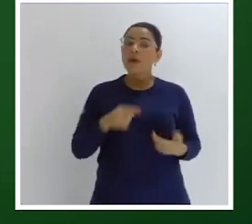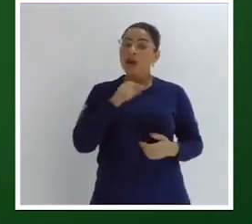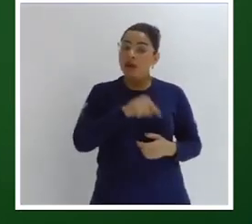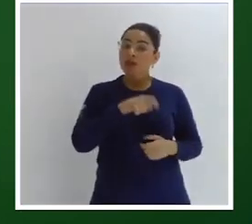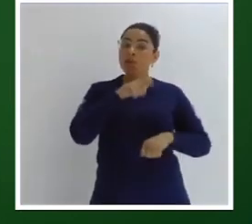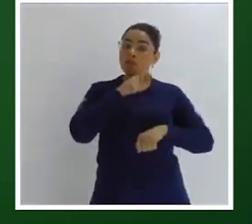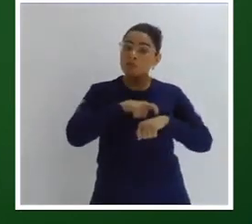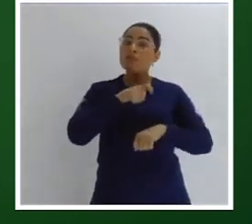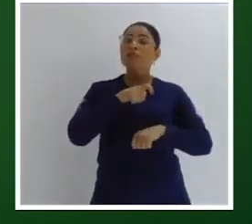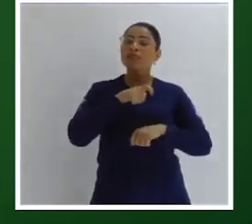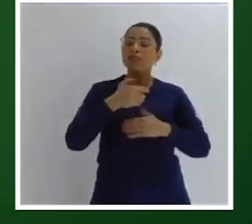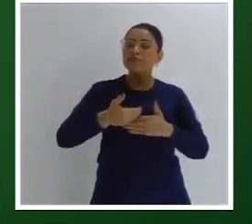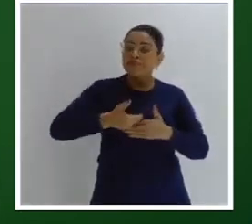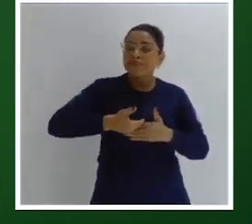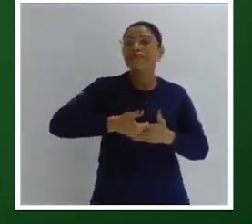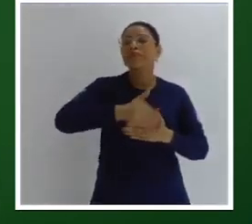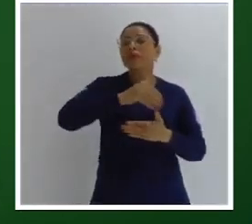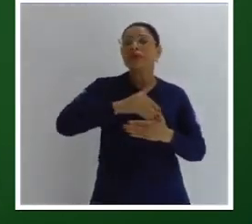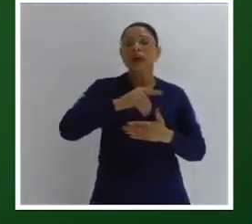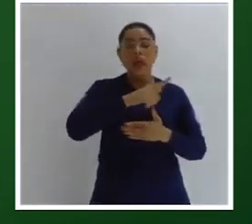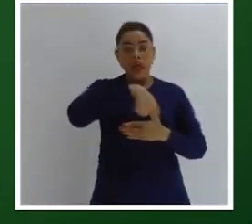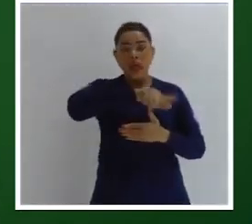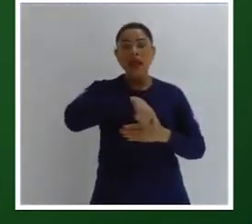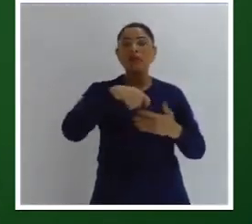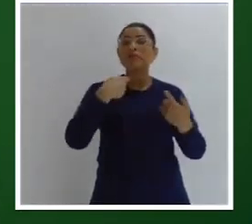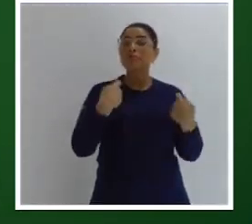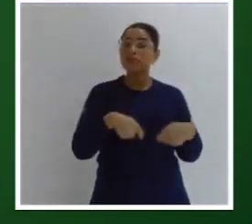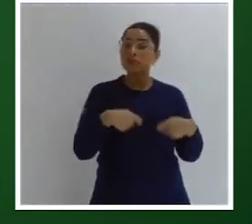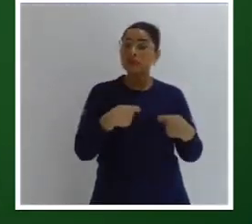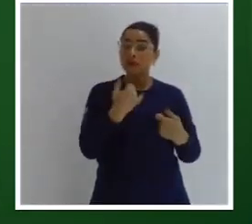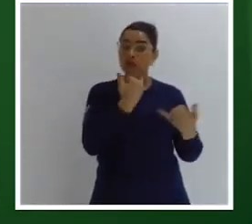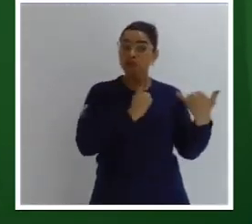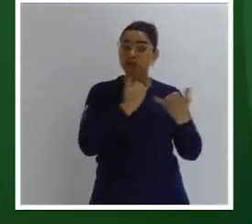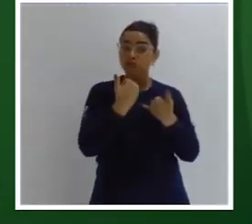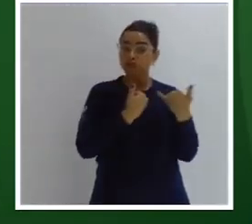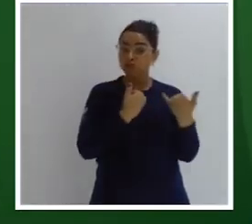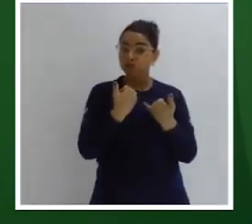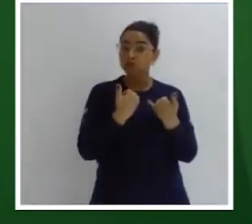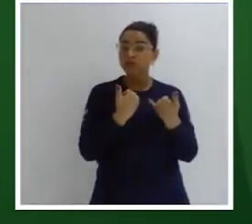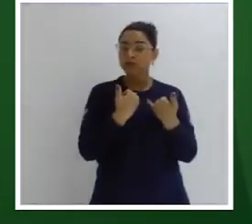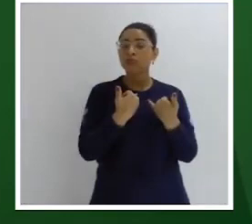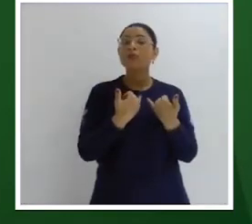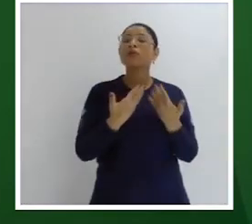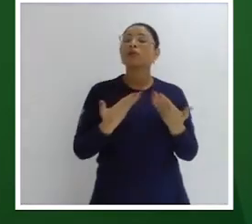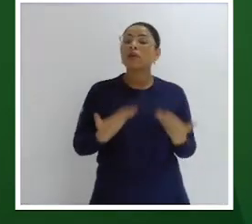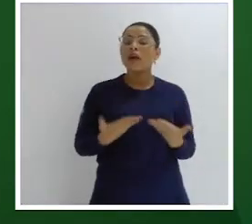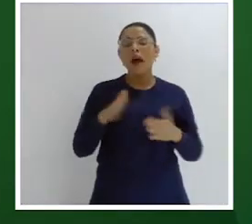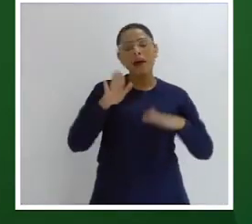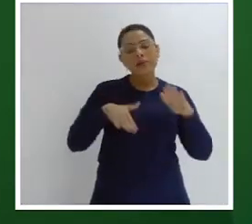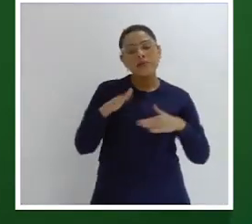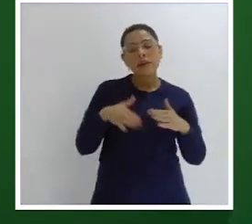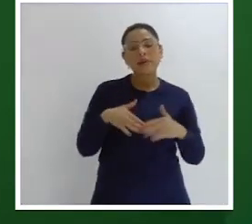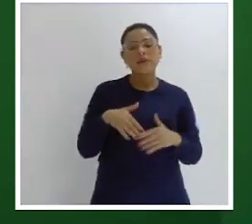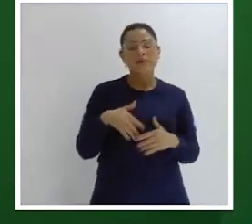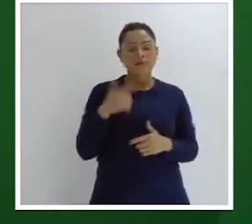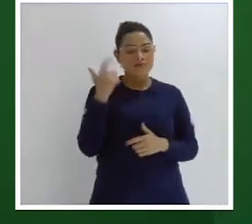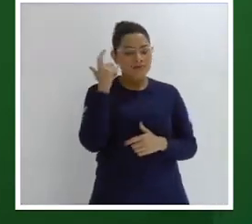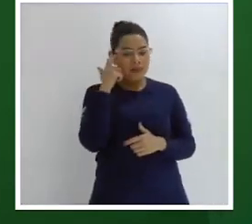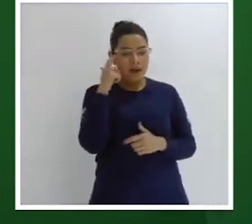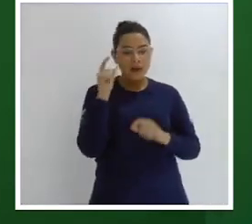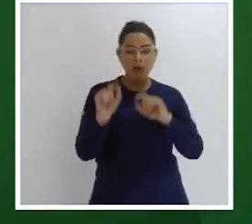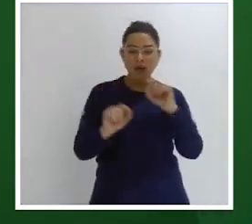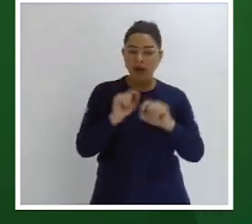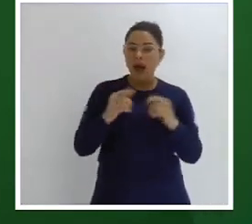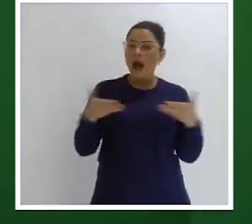de quando eles também nos dizem o que que eles precisam né porque às vezes a impressão que assim nossa